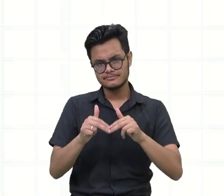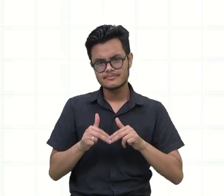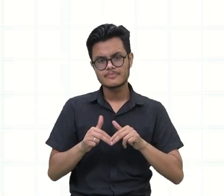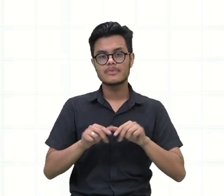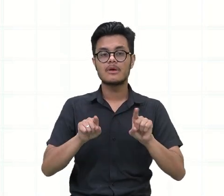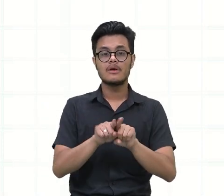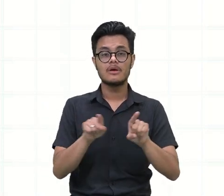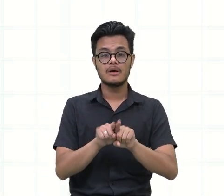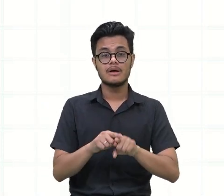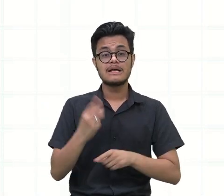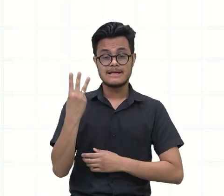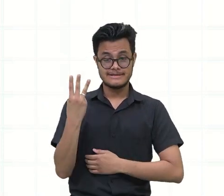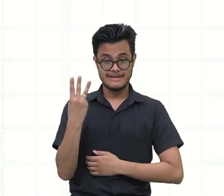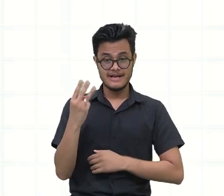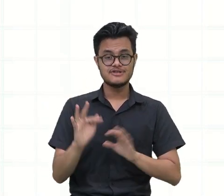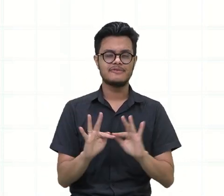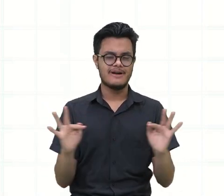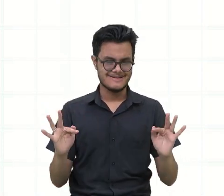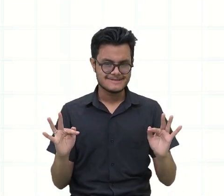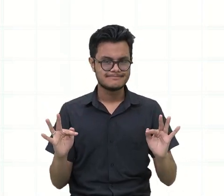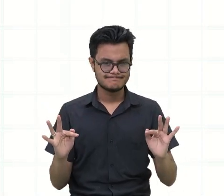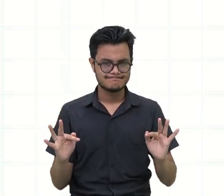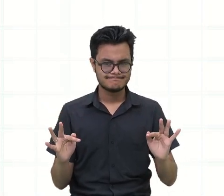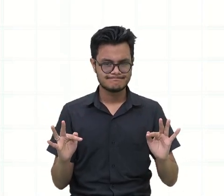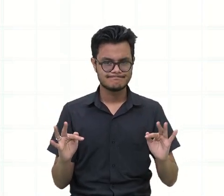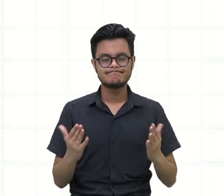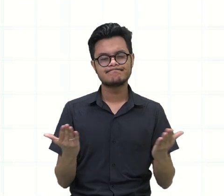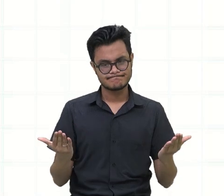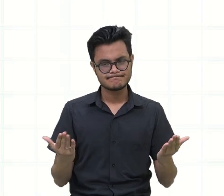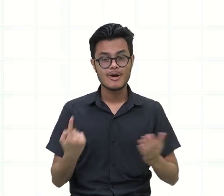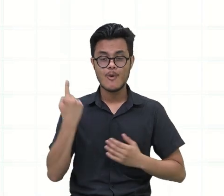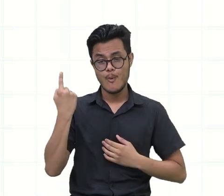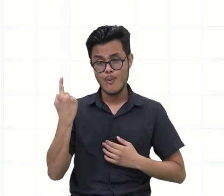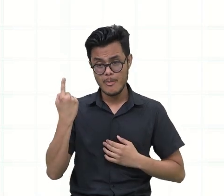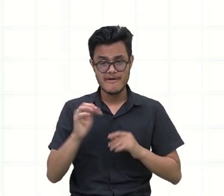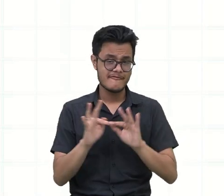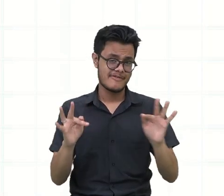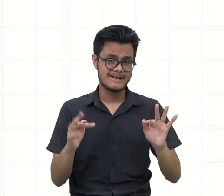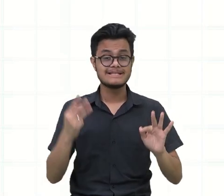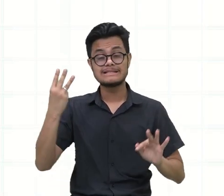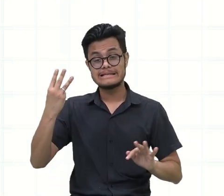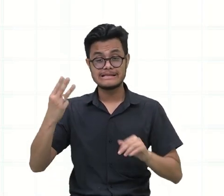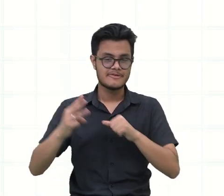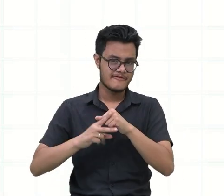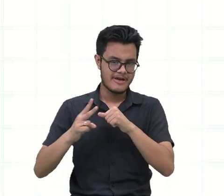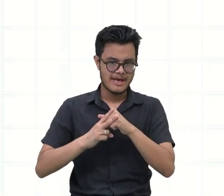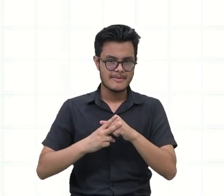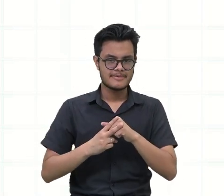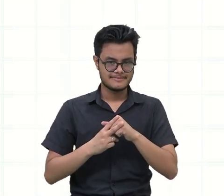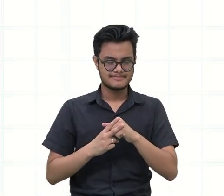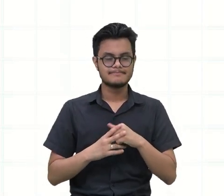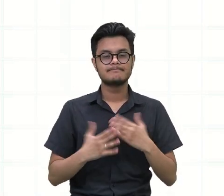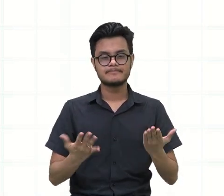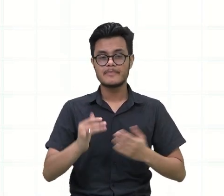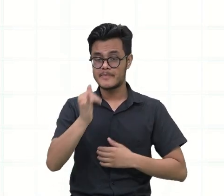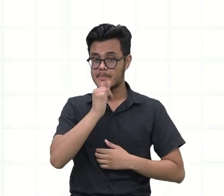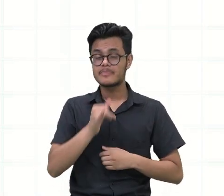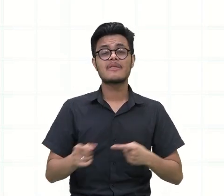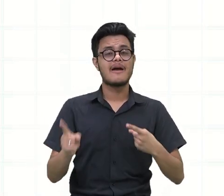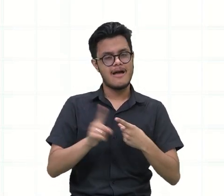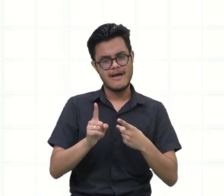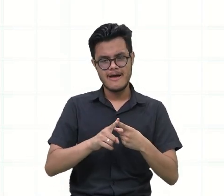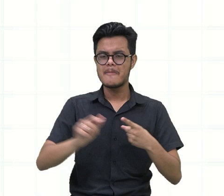quê? 3 orações, né? Em uma única frase, né? Então, temos bebi é a